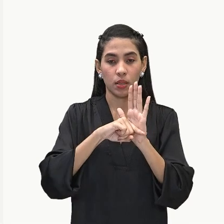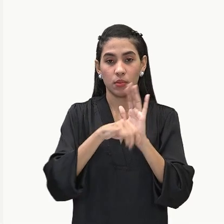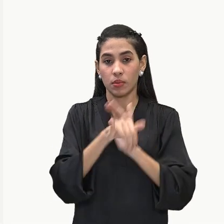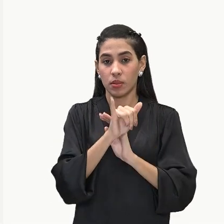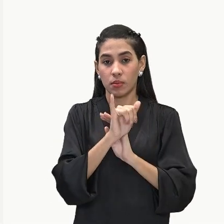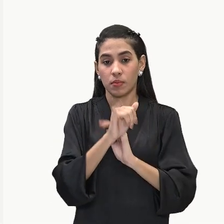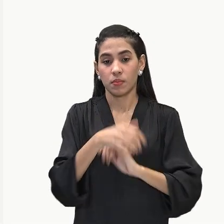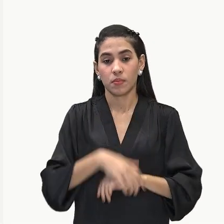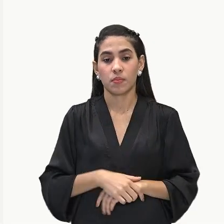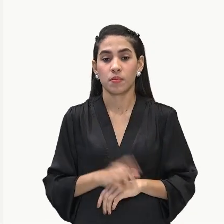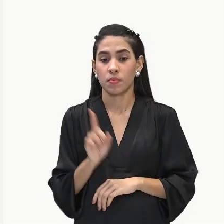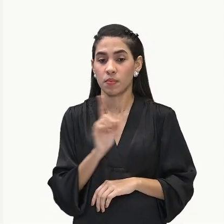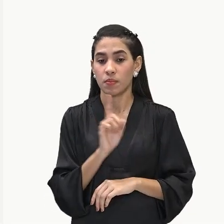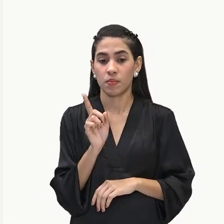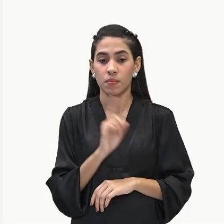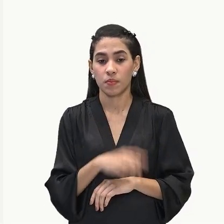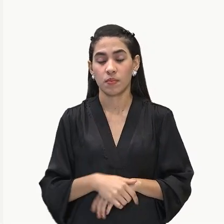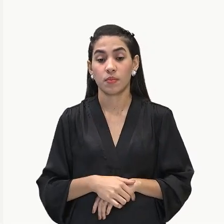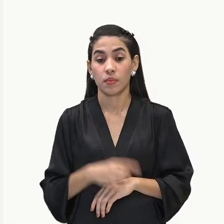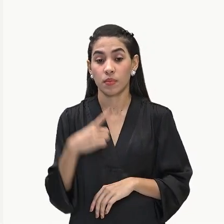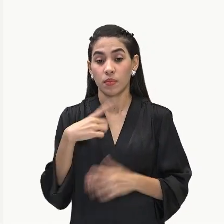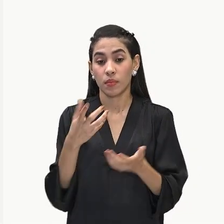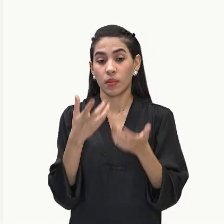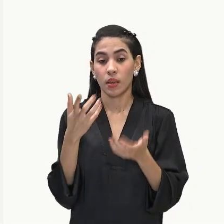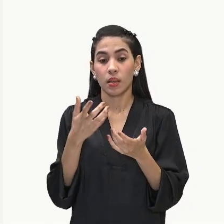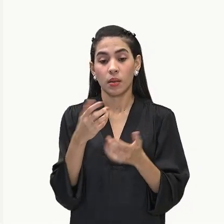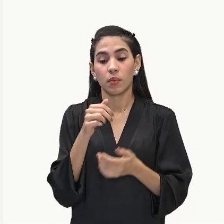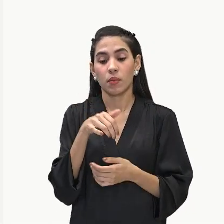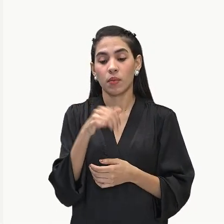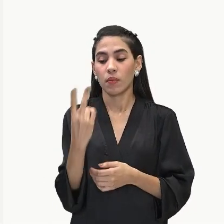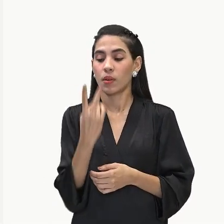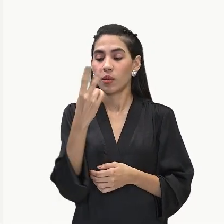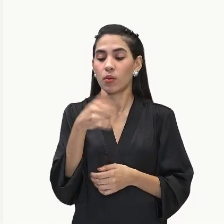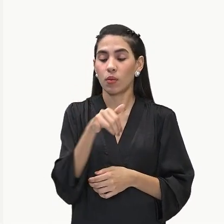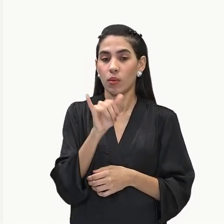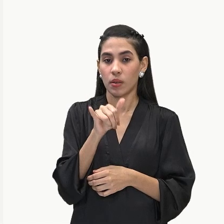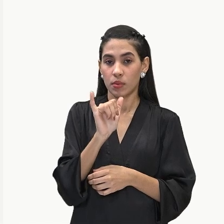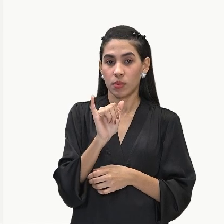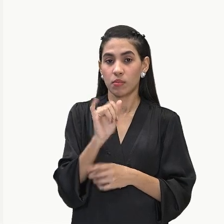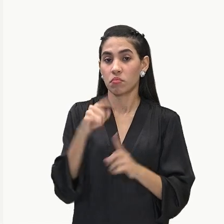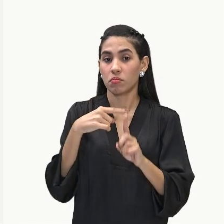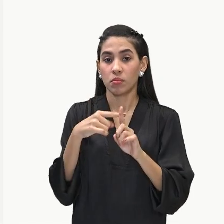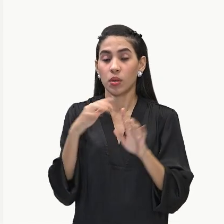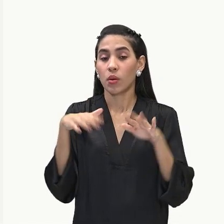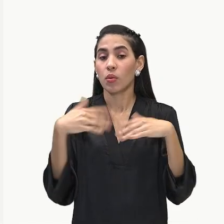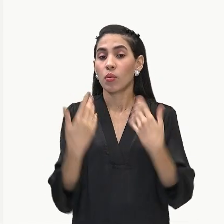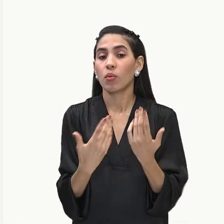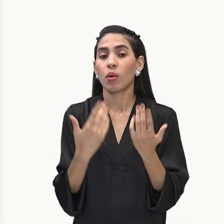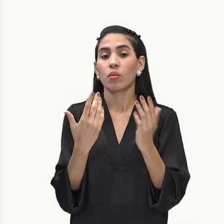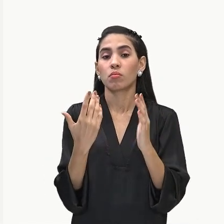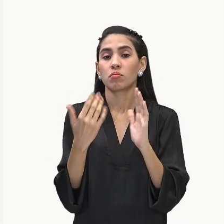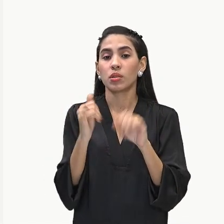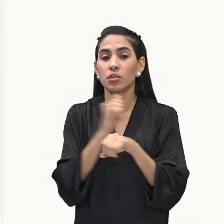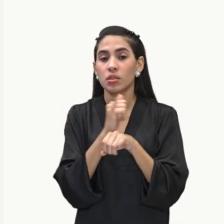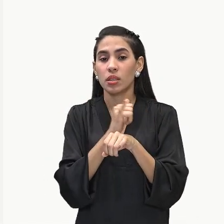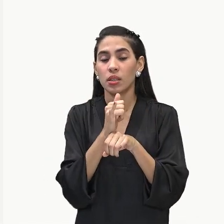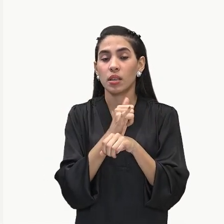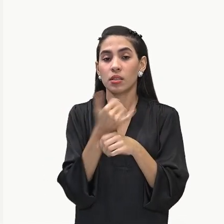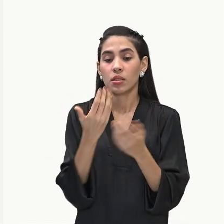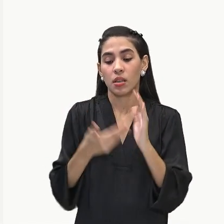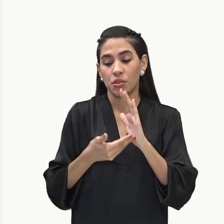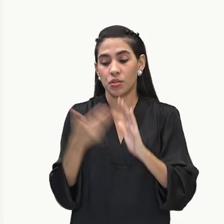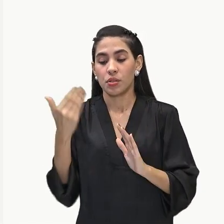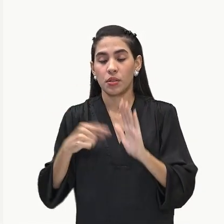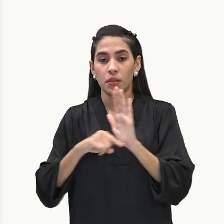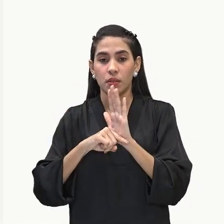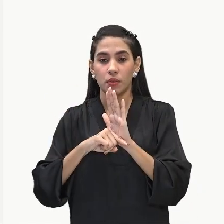y. Nós queremos saber o valor do y positivo. Qual é o modo que se tira esse sinal de menos aqui